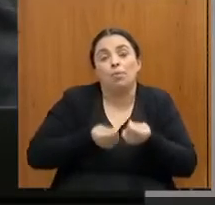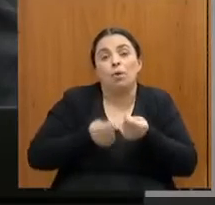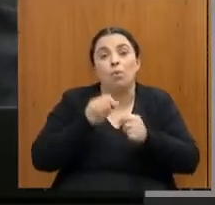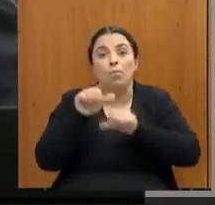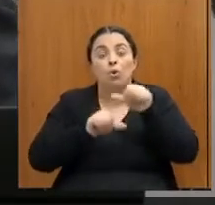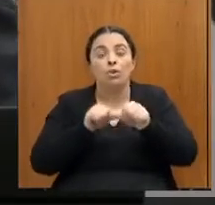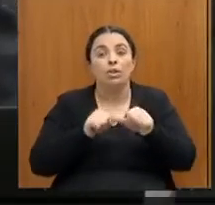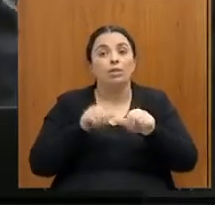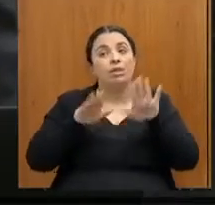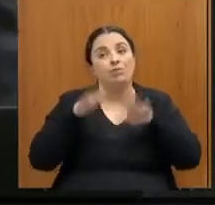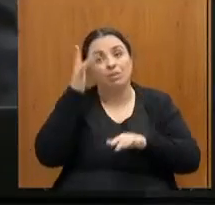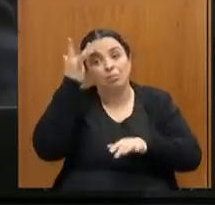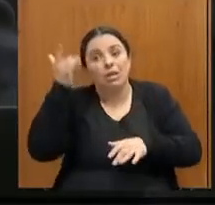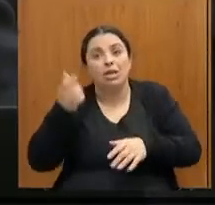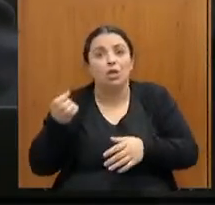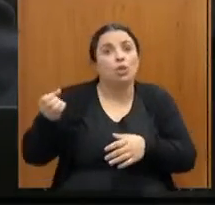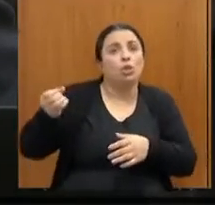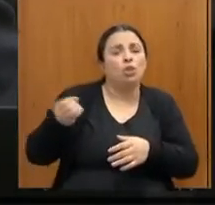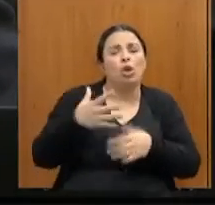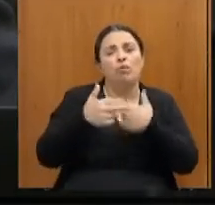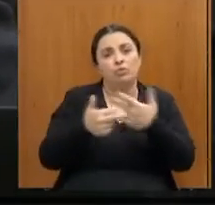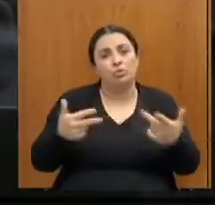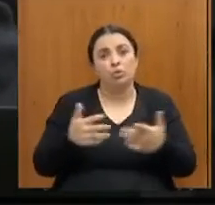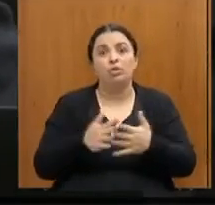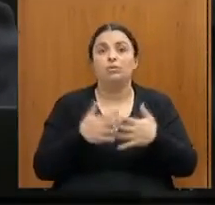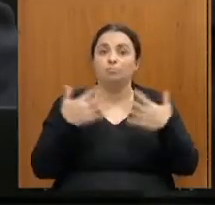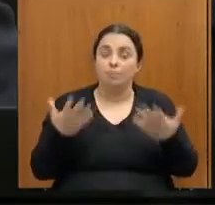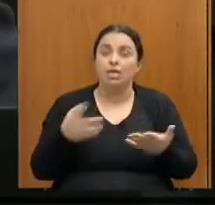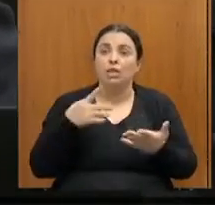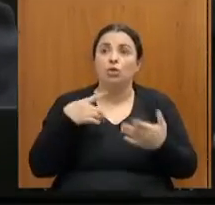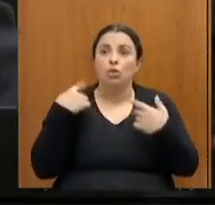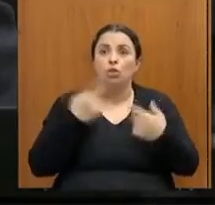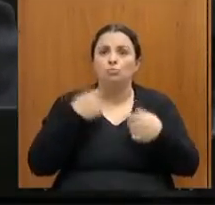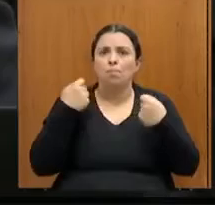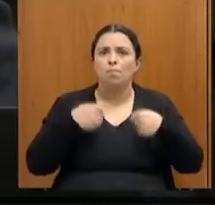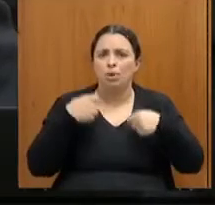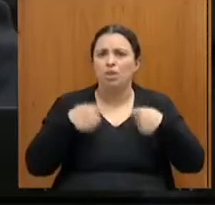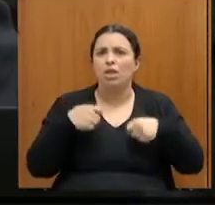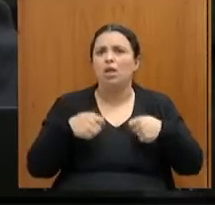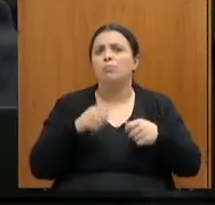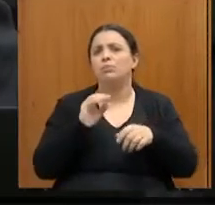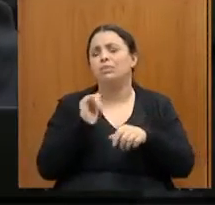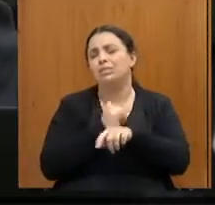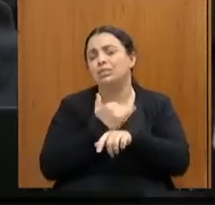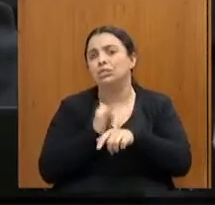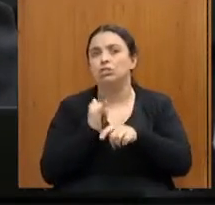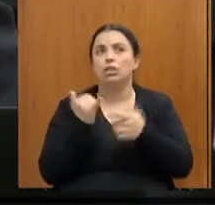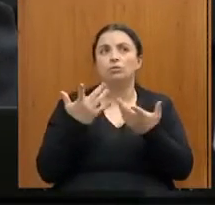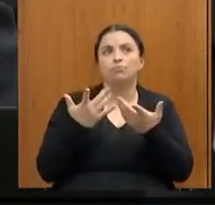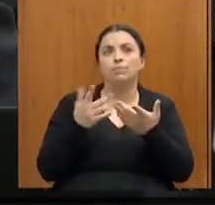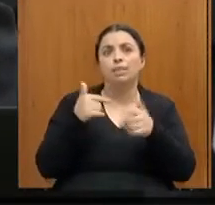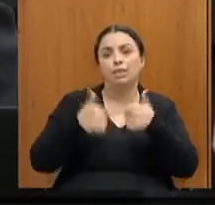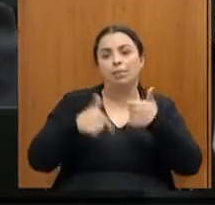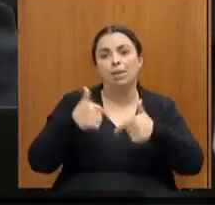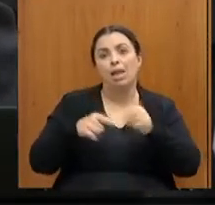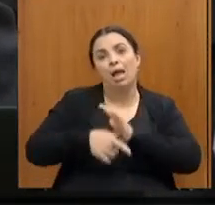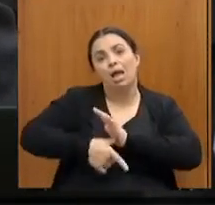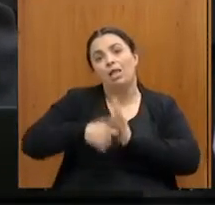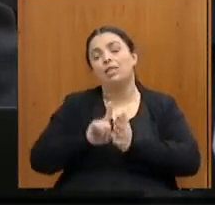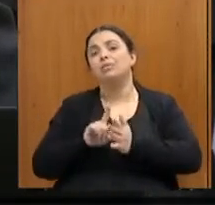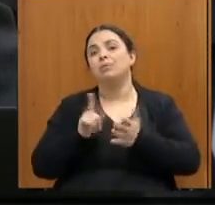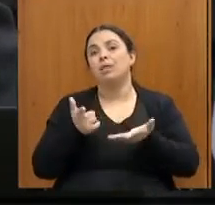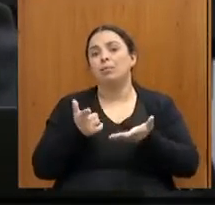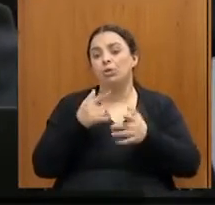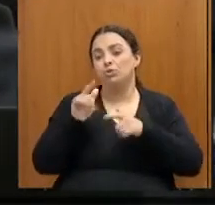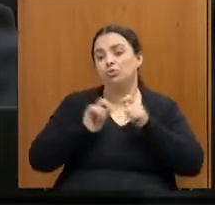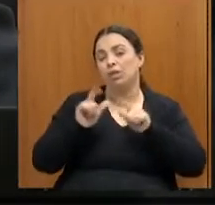ter uma outra realidade e eu acho que nós podemos prever isso tanto a condição quanto a secretaria de visão do econômico a